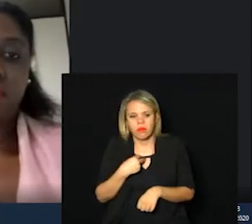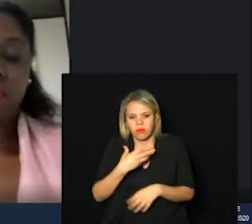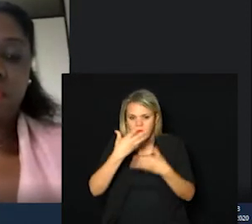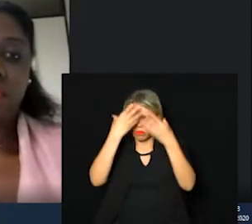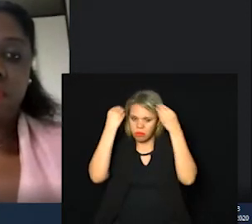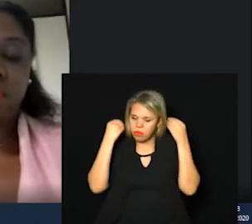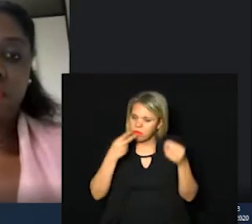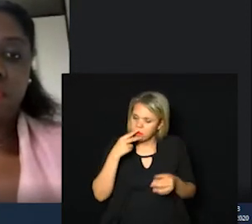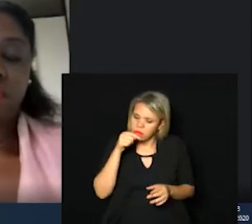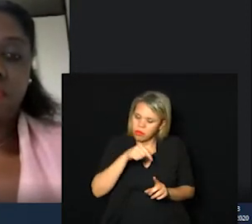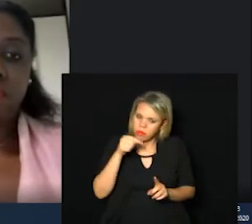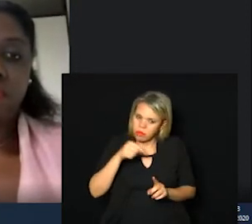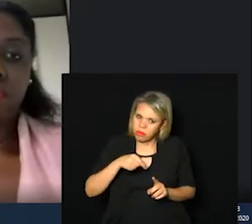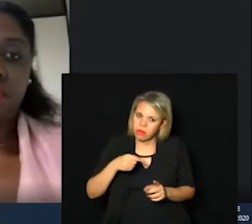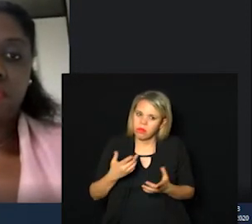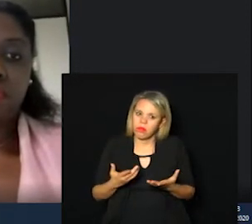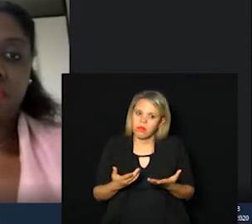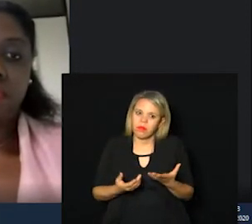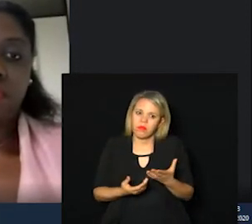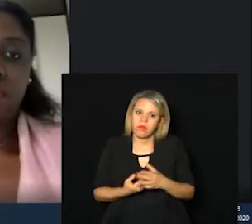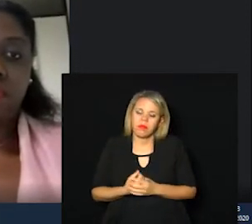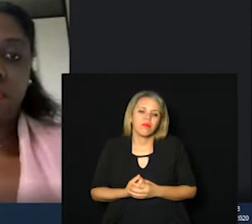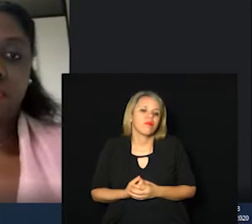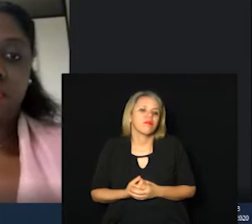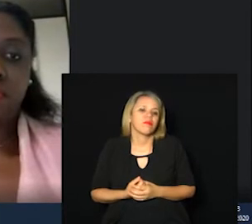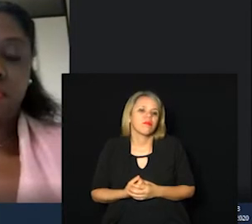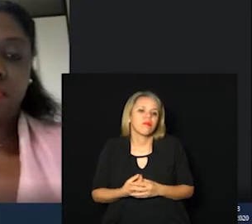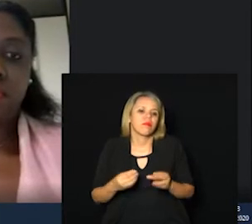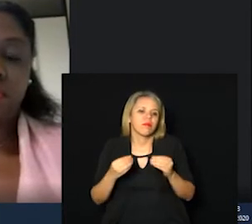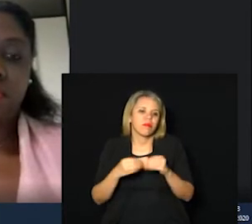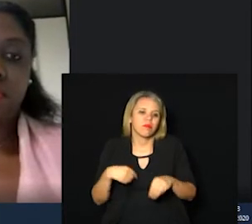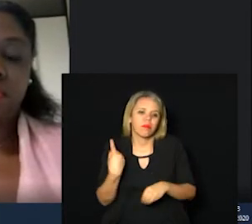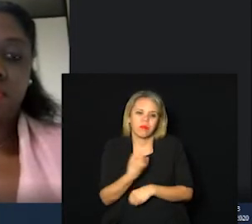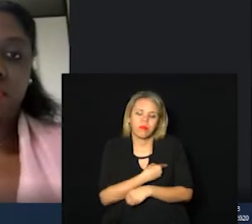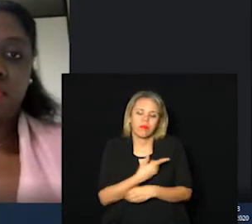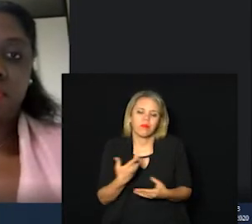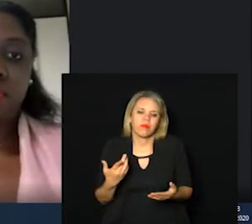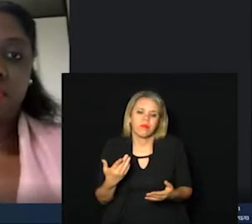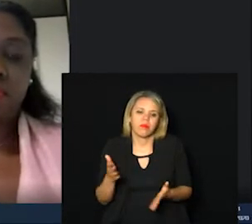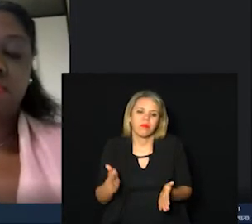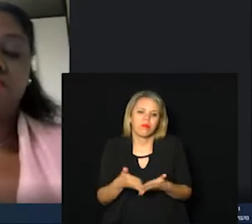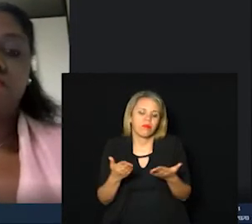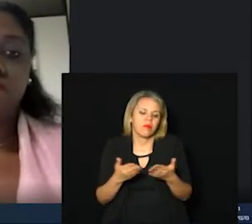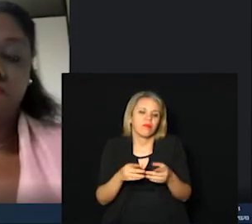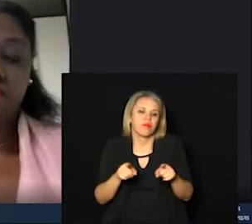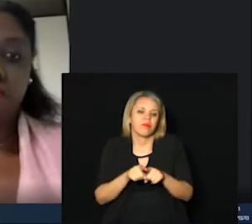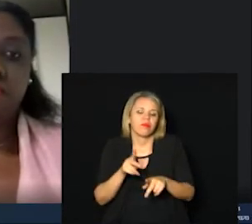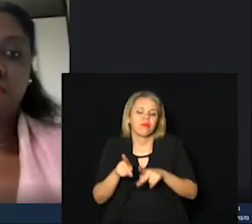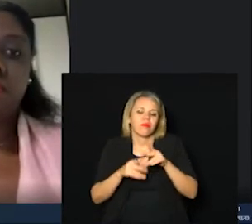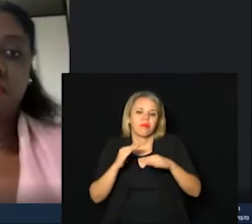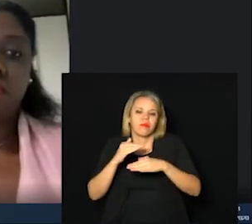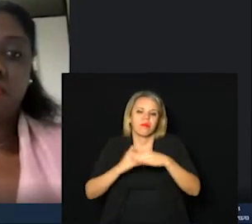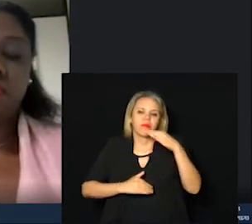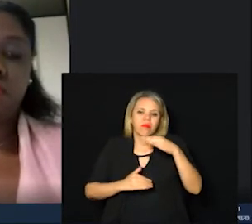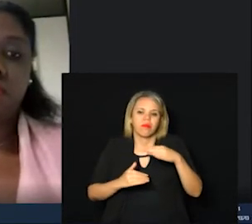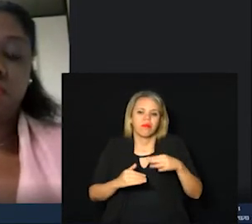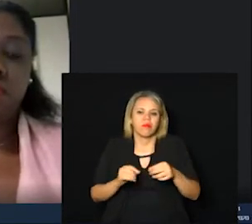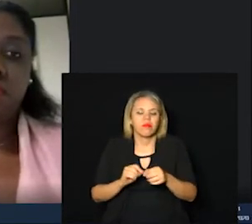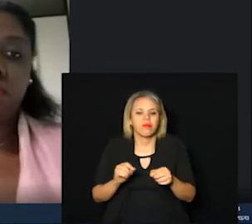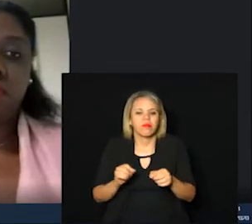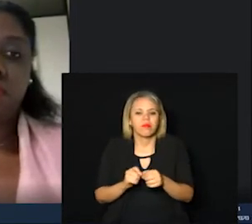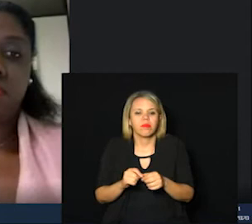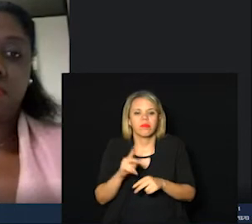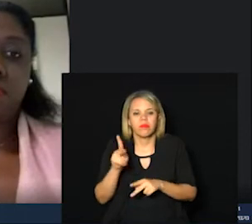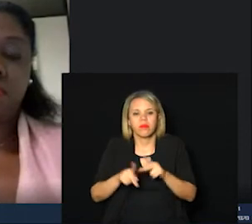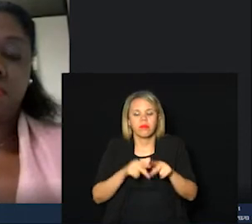dela, aprofundou as fissuras da nossa desigualdade. E a desigualdade, sobretudo a brasileira,